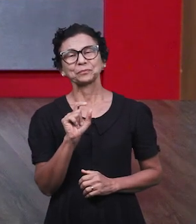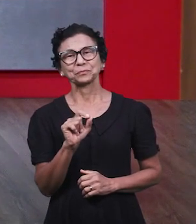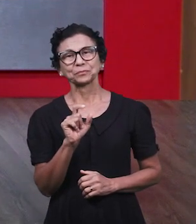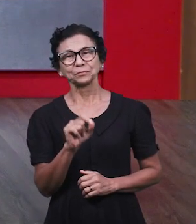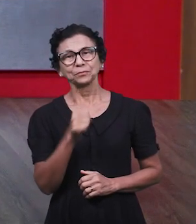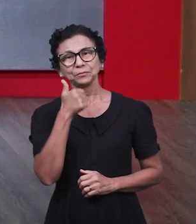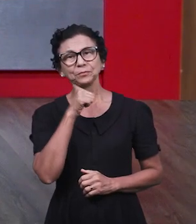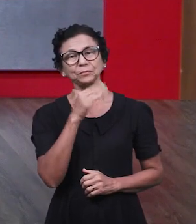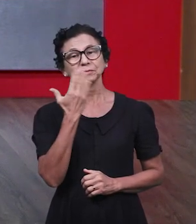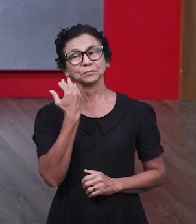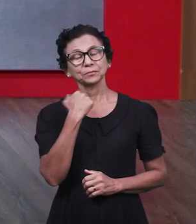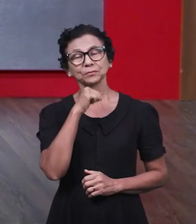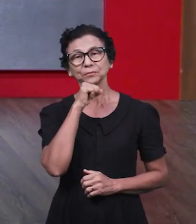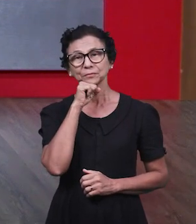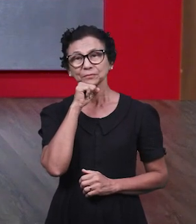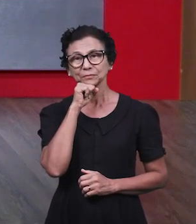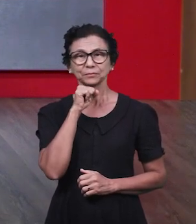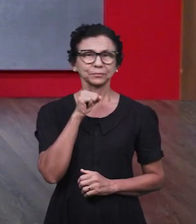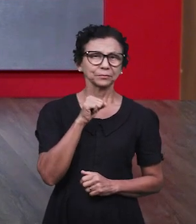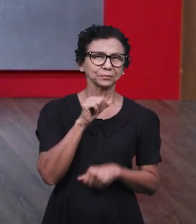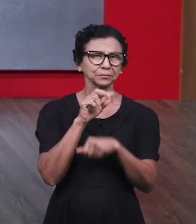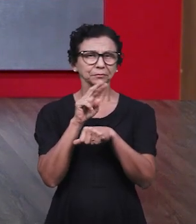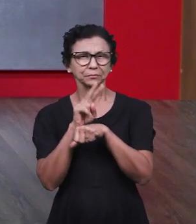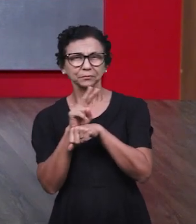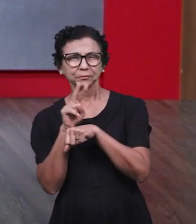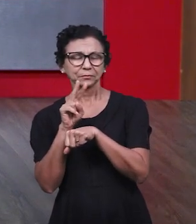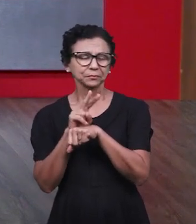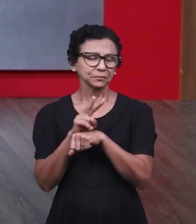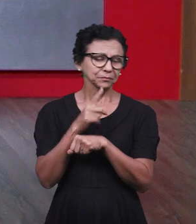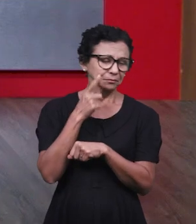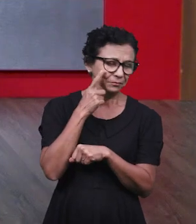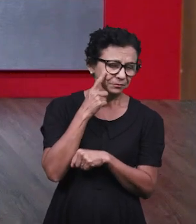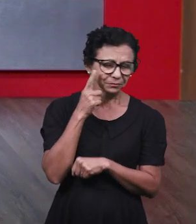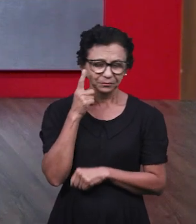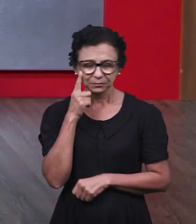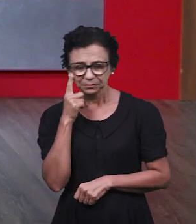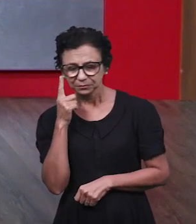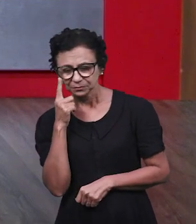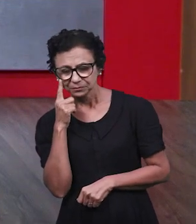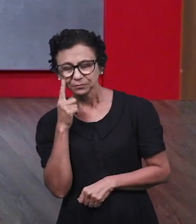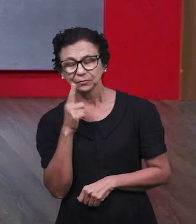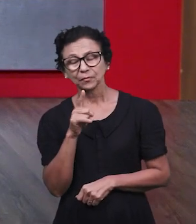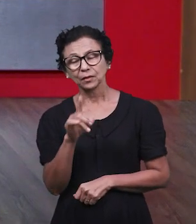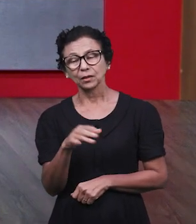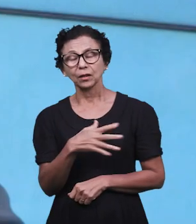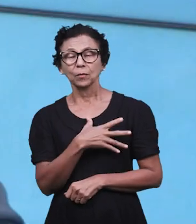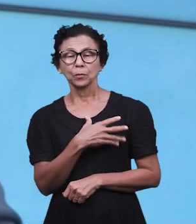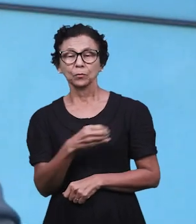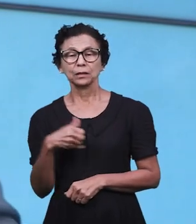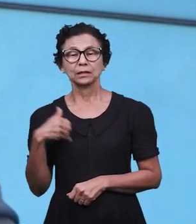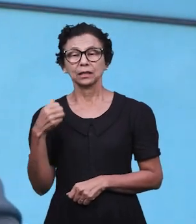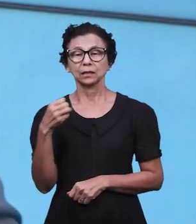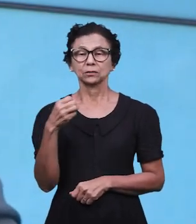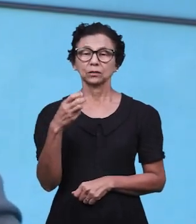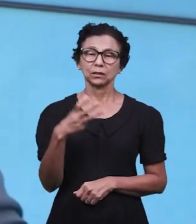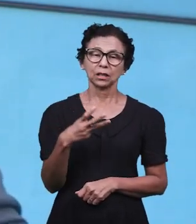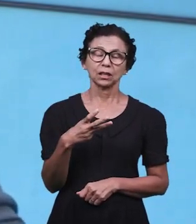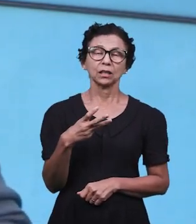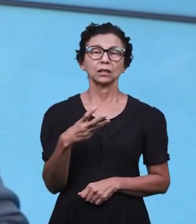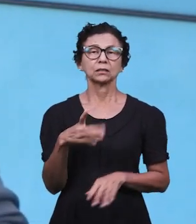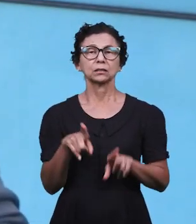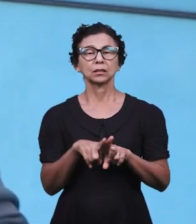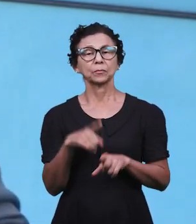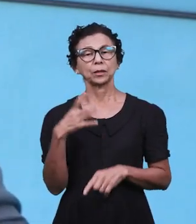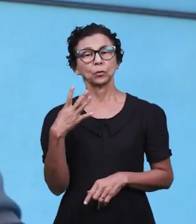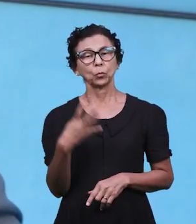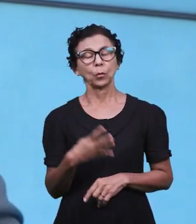doutora Bruna, que os pais precisam estar sempre em supervisão. Eu sei que muitos pais podem dizer, olha, eu tenho um filho de 3,